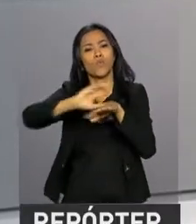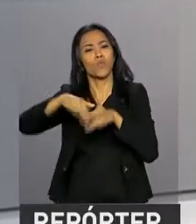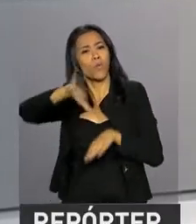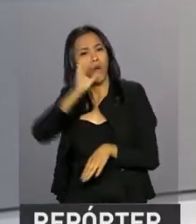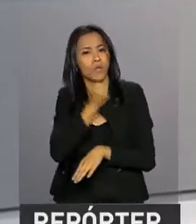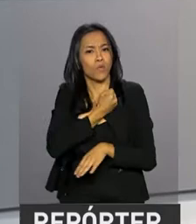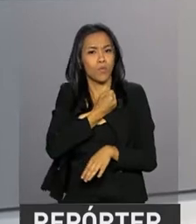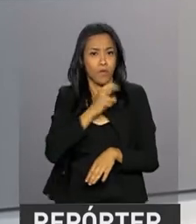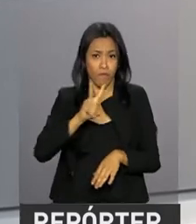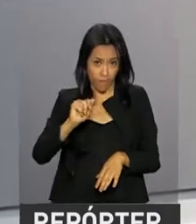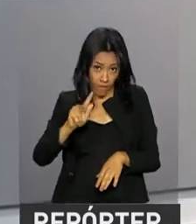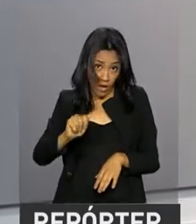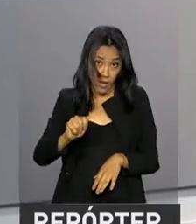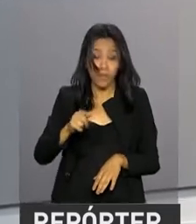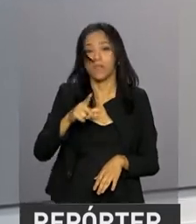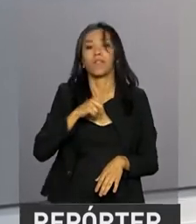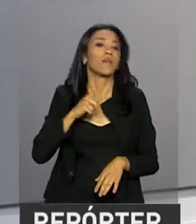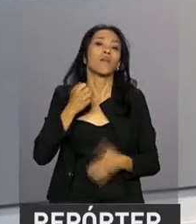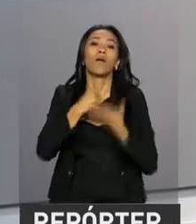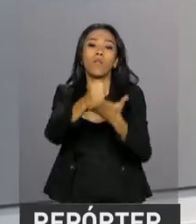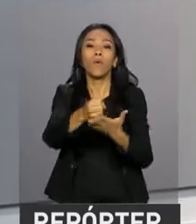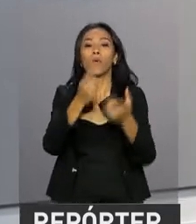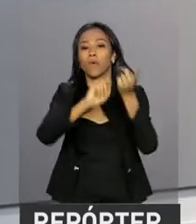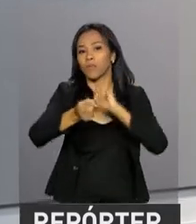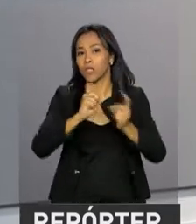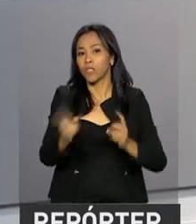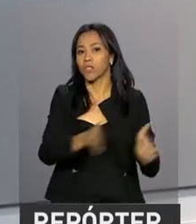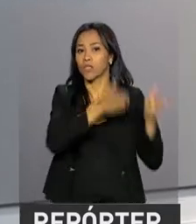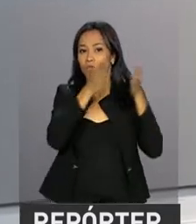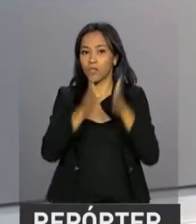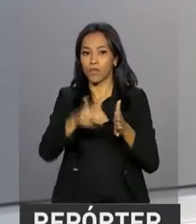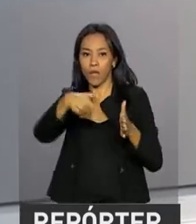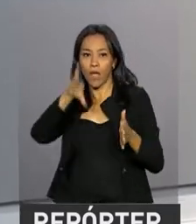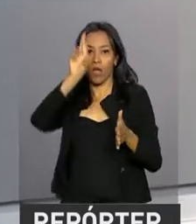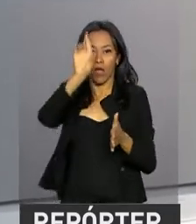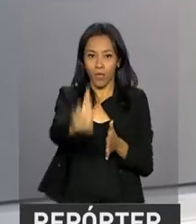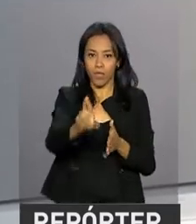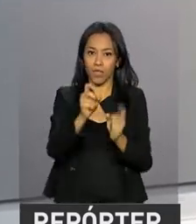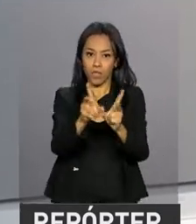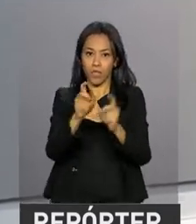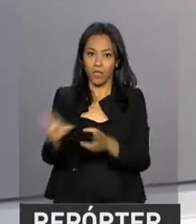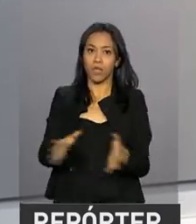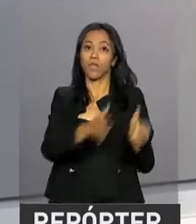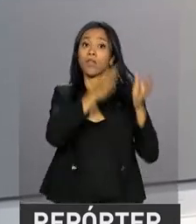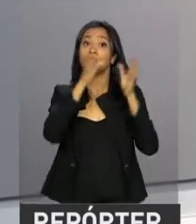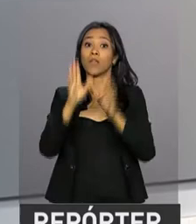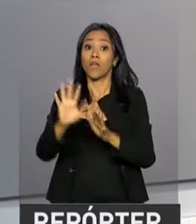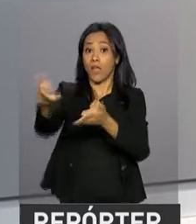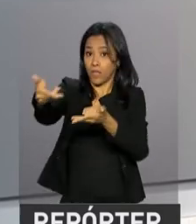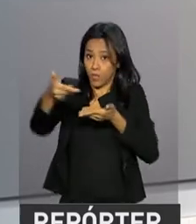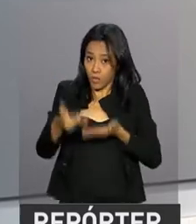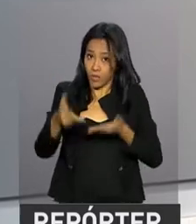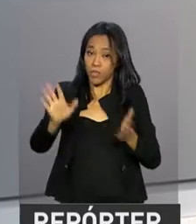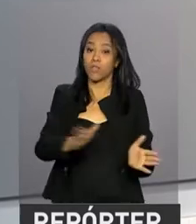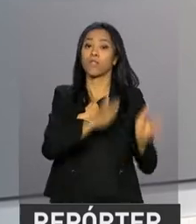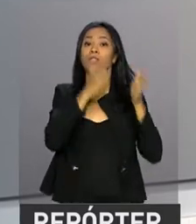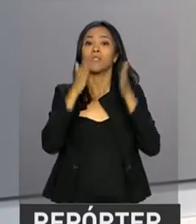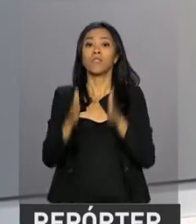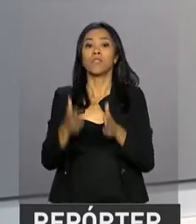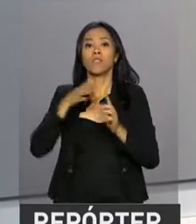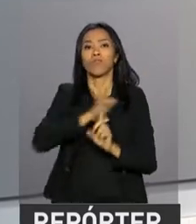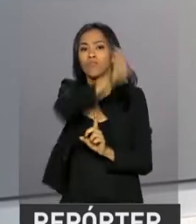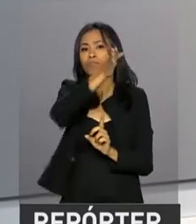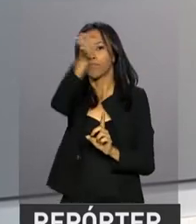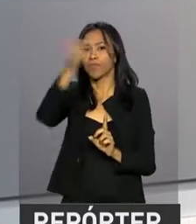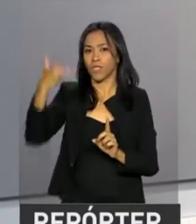número de vagas estão os de assistente administrativo representante comercial vendedor recepcionista agente comunitário de